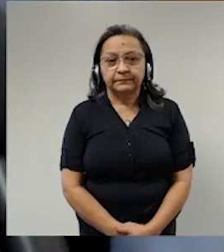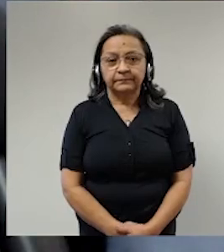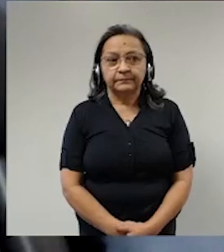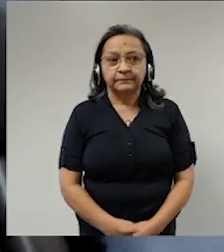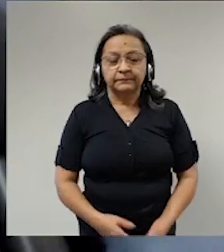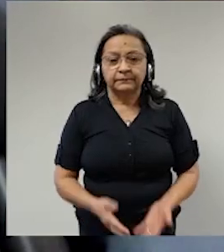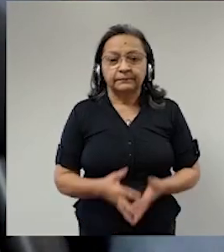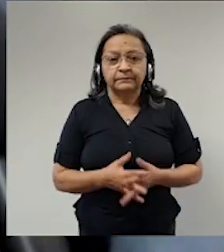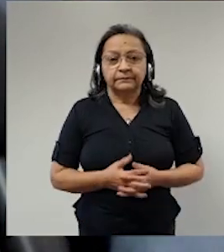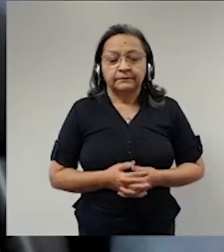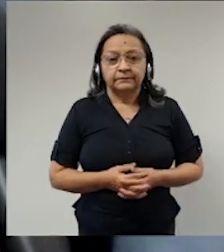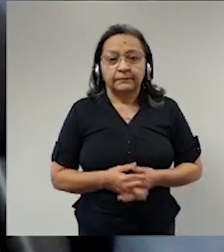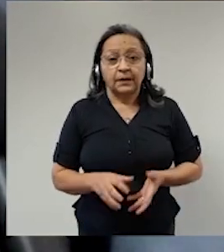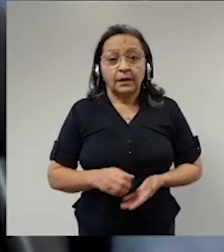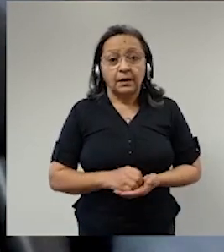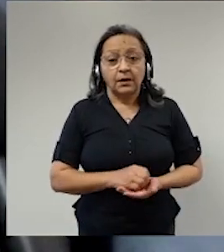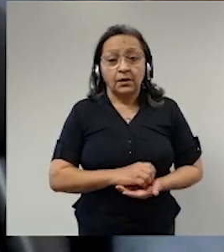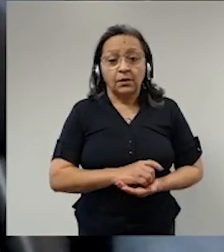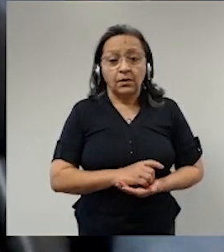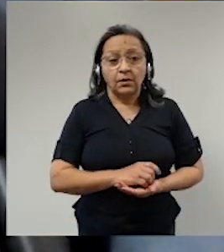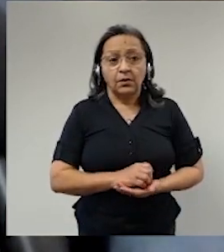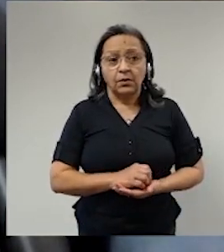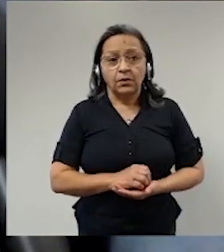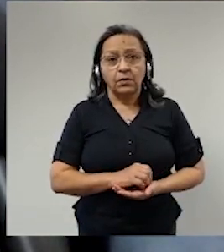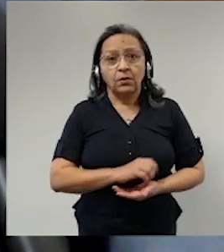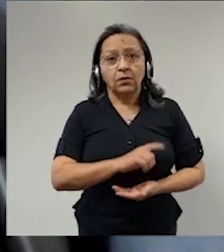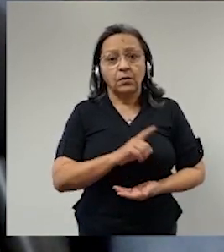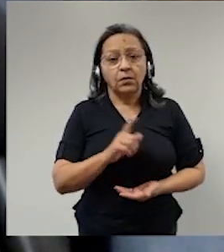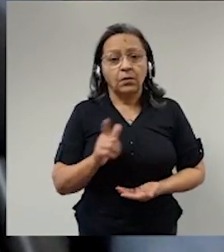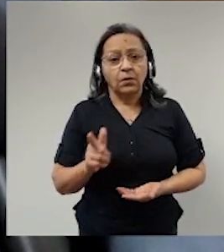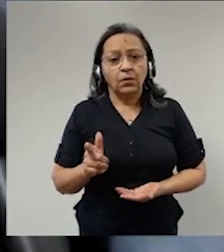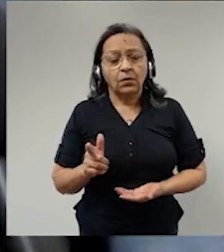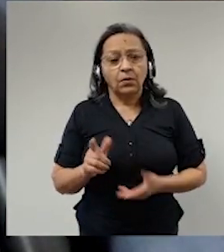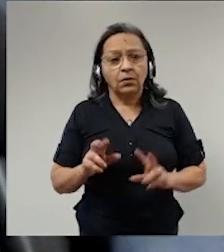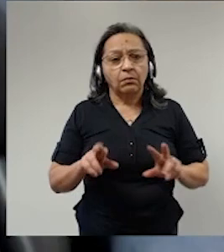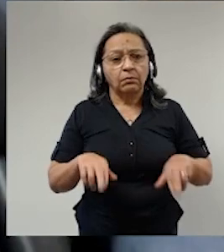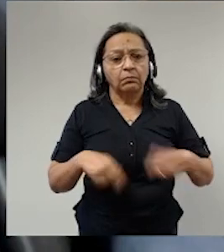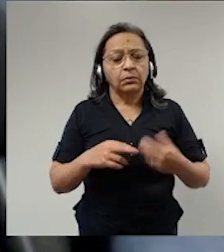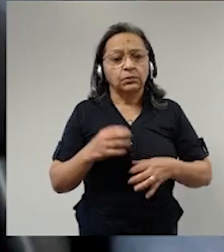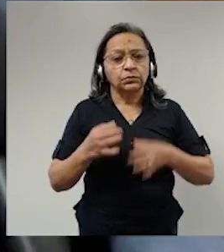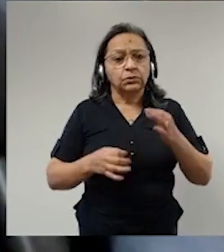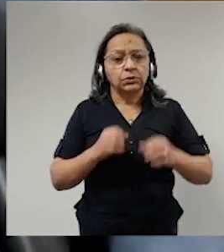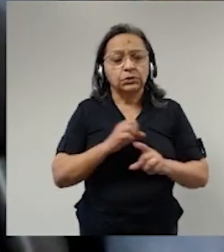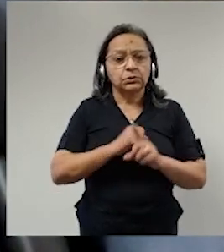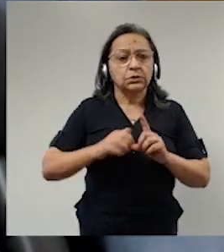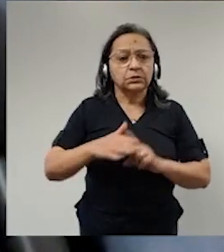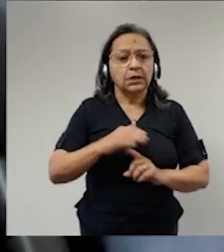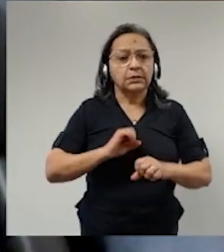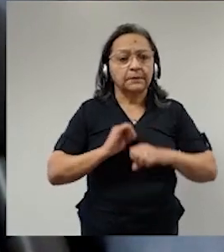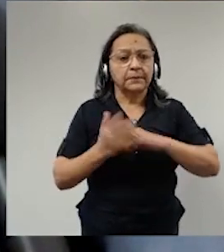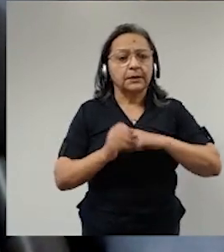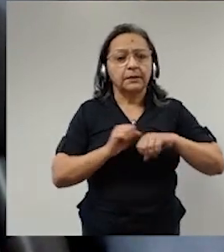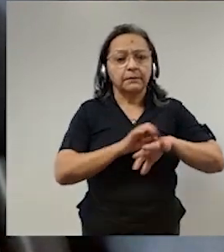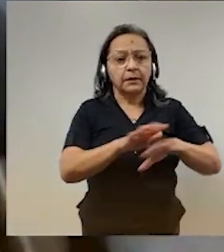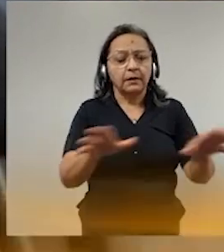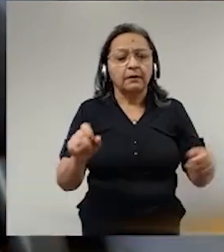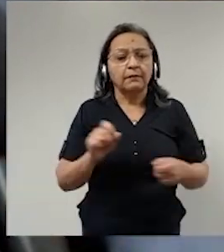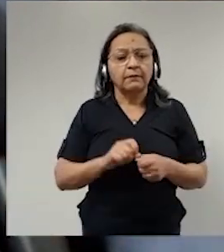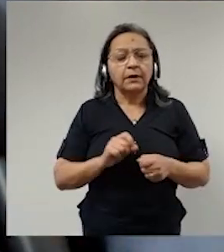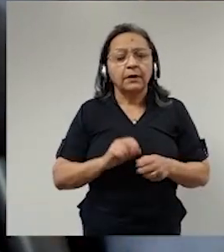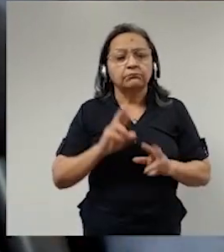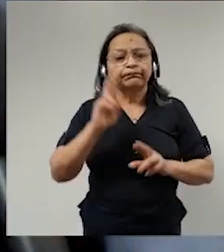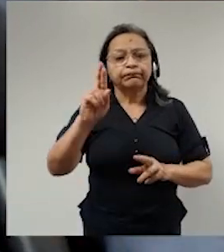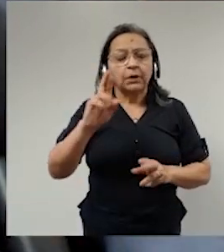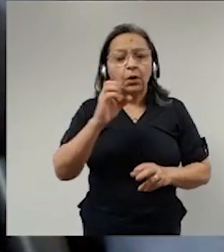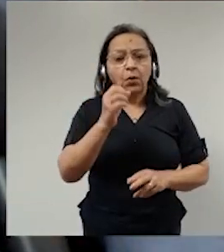Olá, você está no Congresso Covid-19, Repercussões Jurídicas e Sociais da Pandemia, realizado pela OAB Nacional